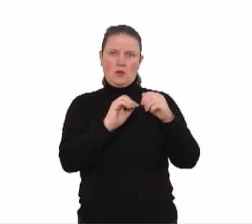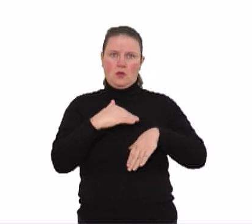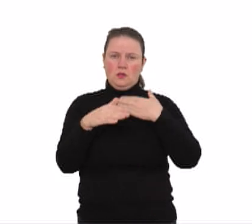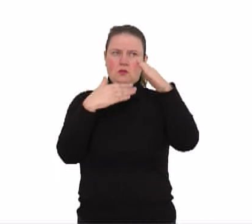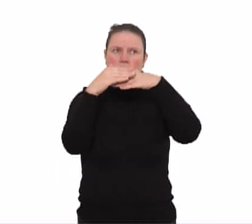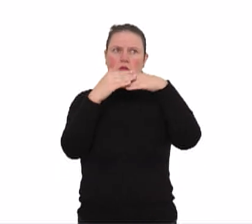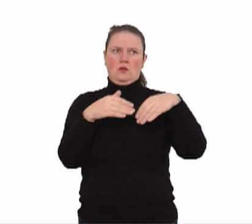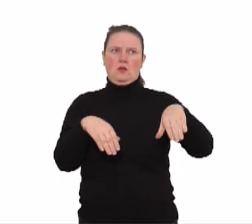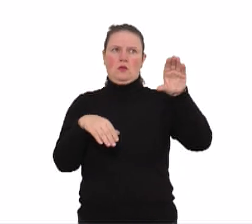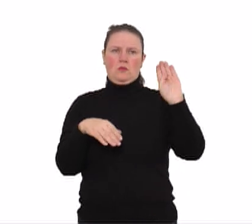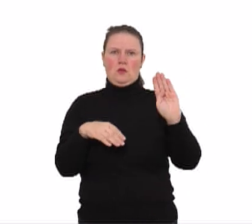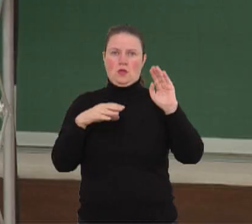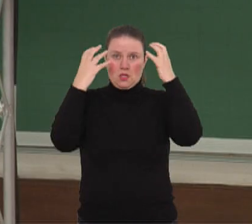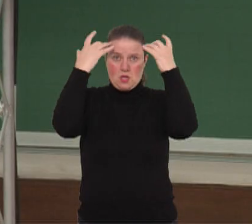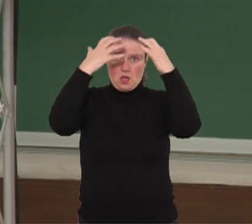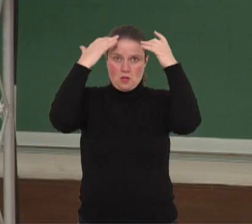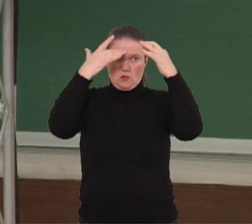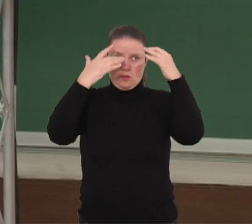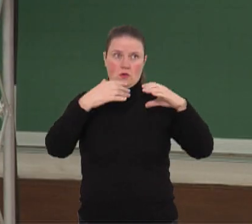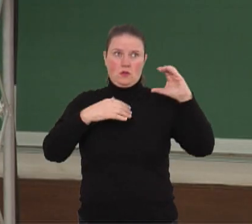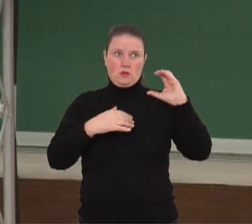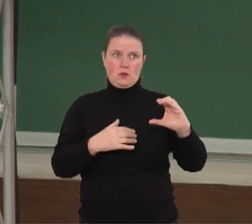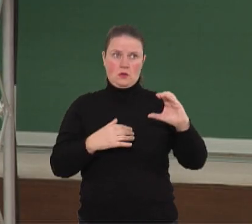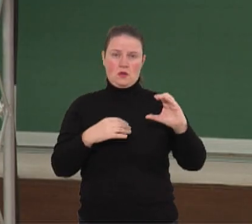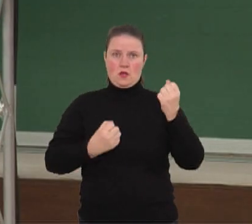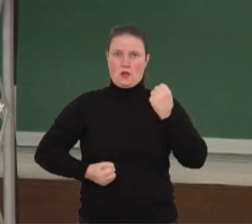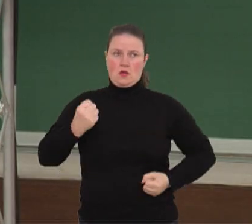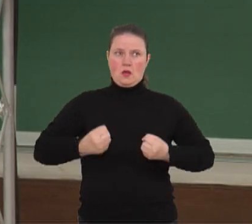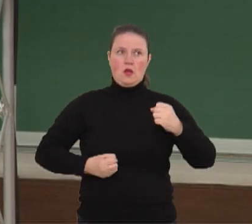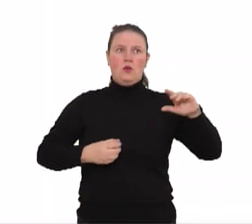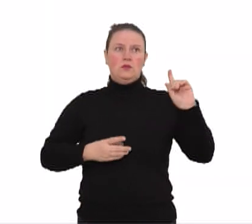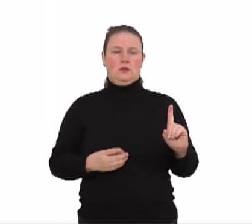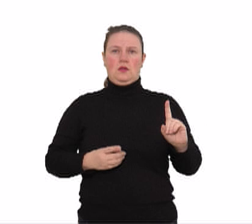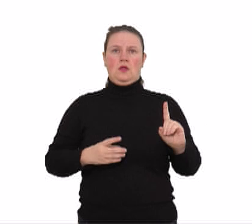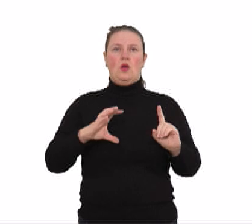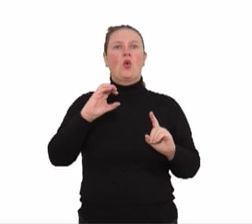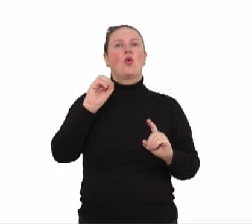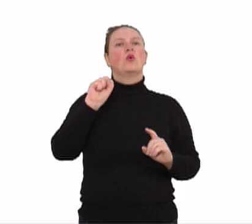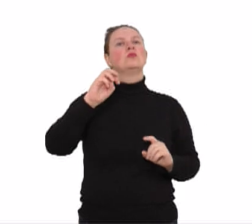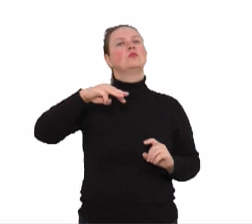carros ou cosmo? Responde no seu caderno e já voltamos.